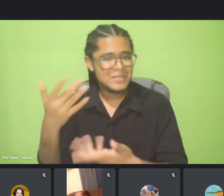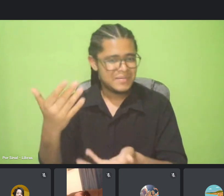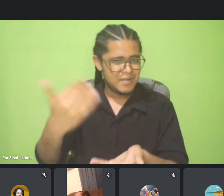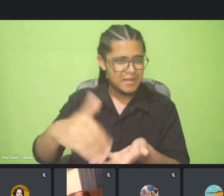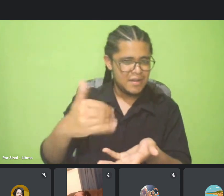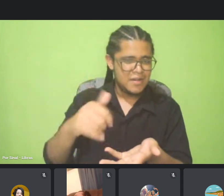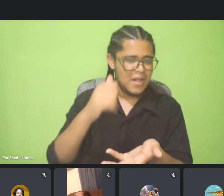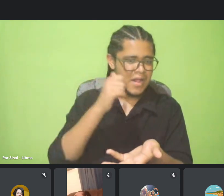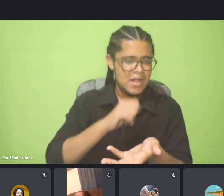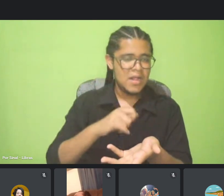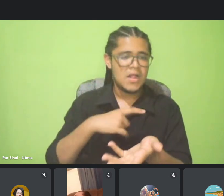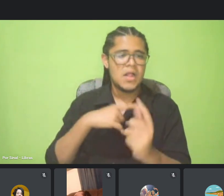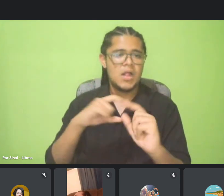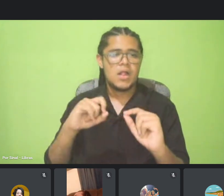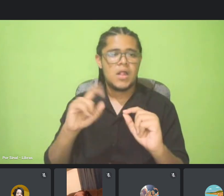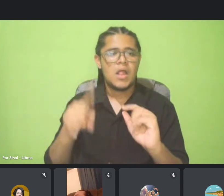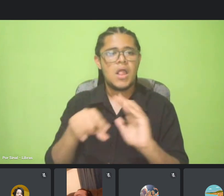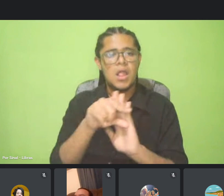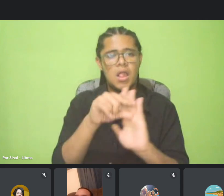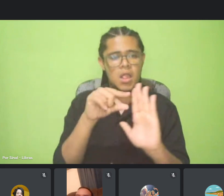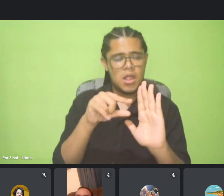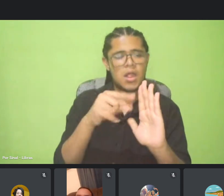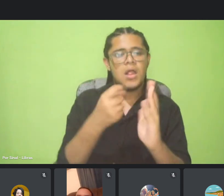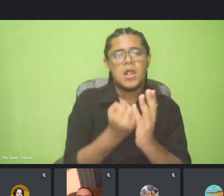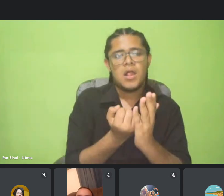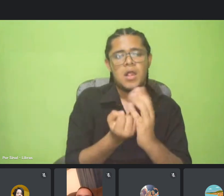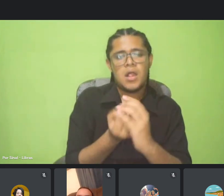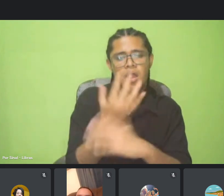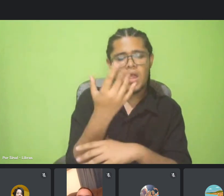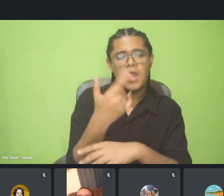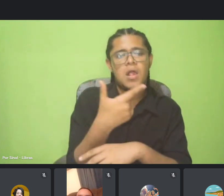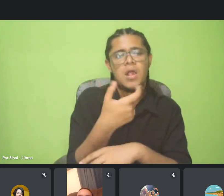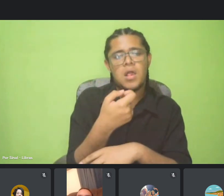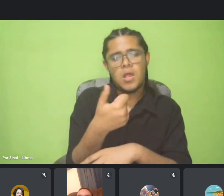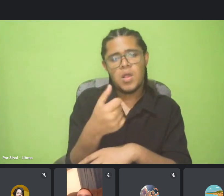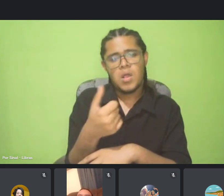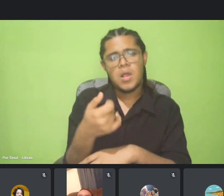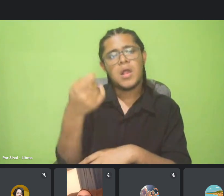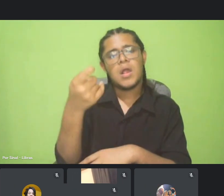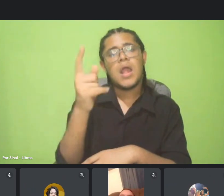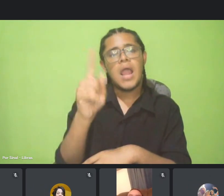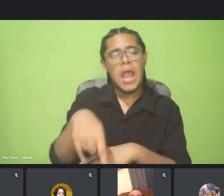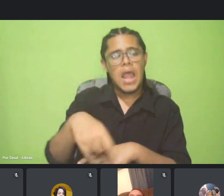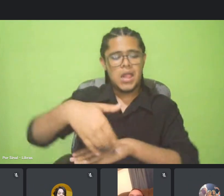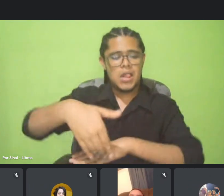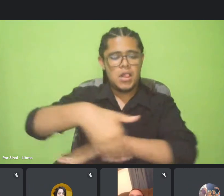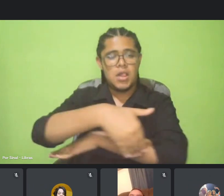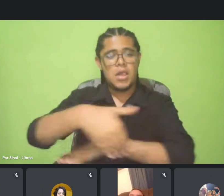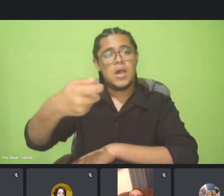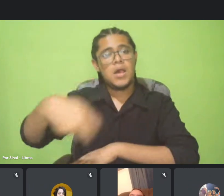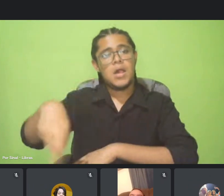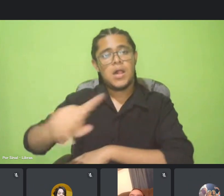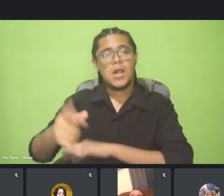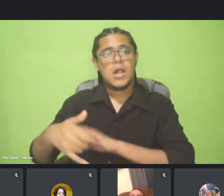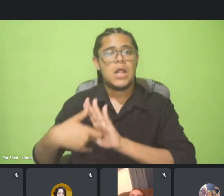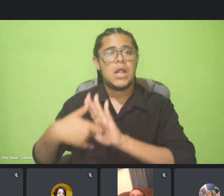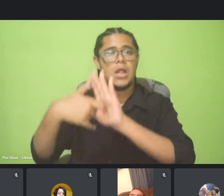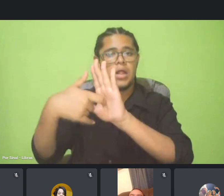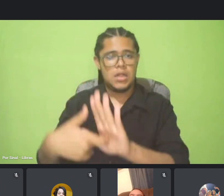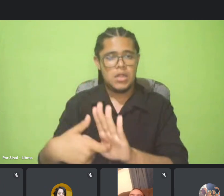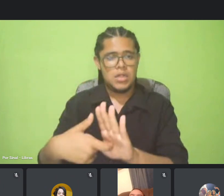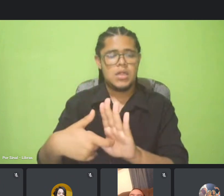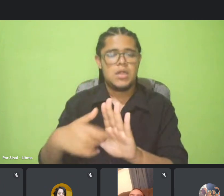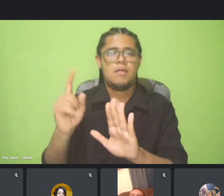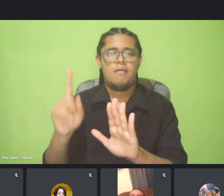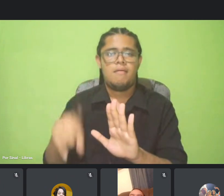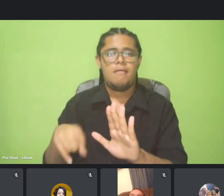traz a questão da população em situação de rua não precisar apresentar documentação na questão de saúde, que também serve para normas